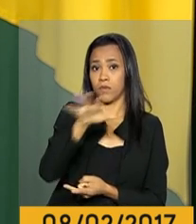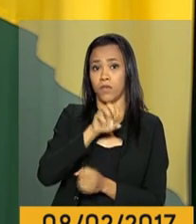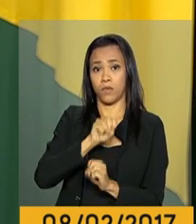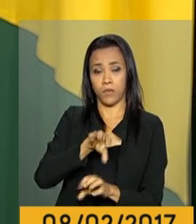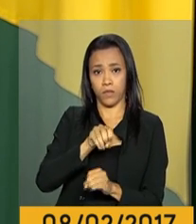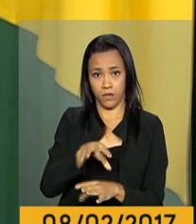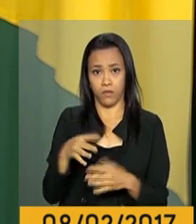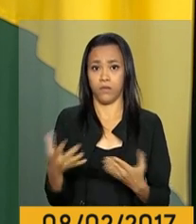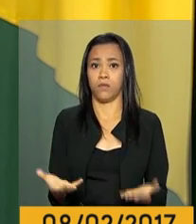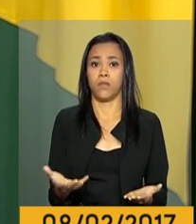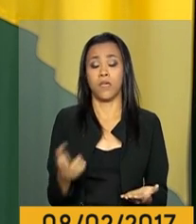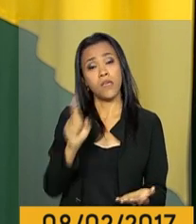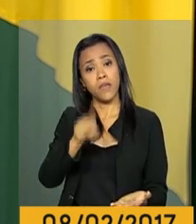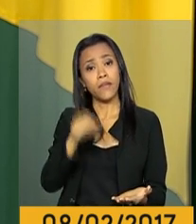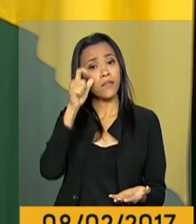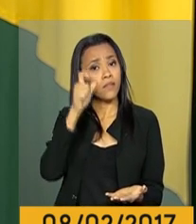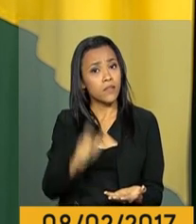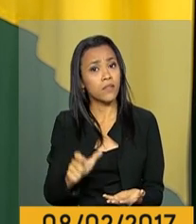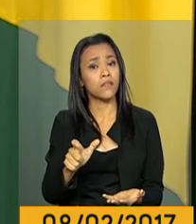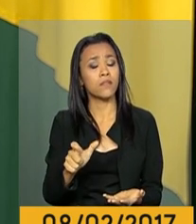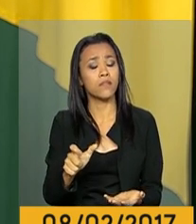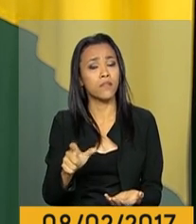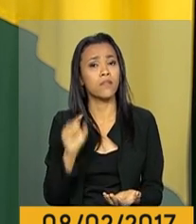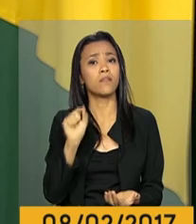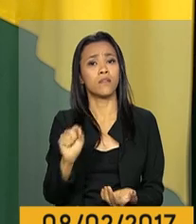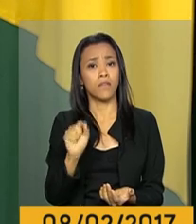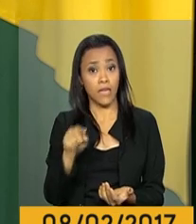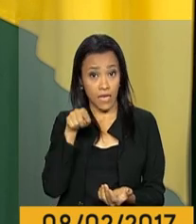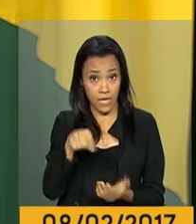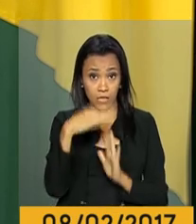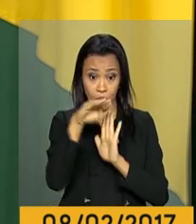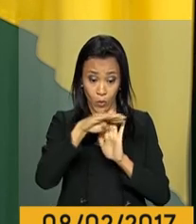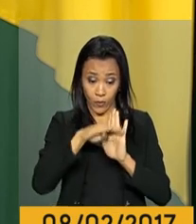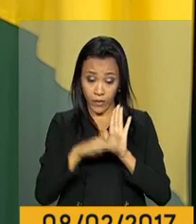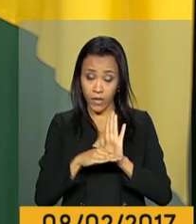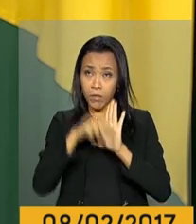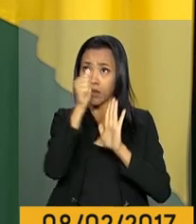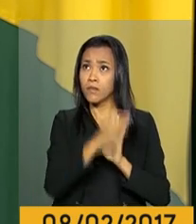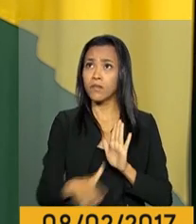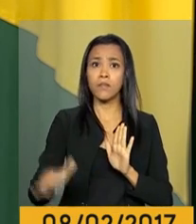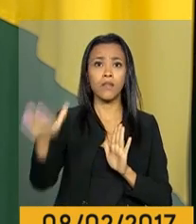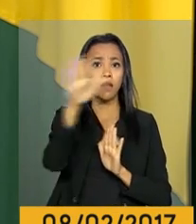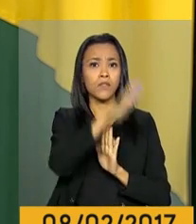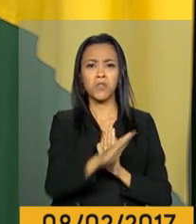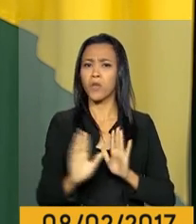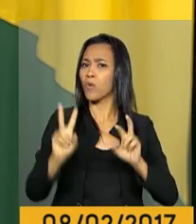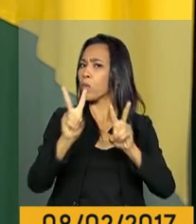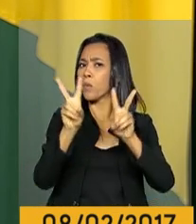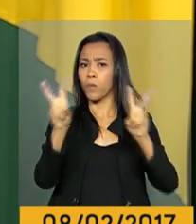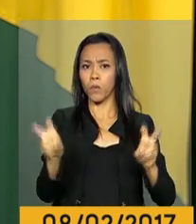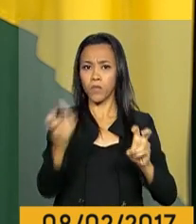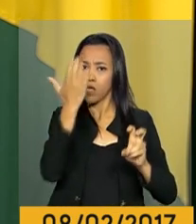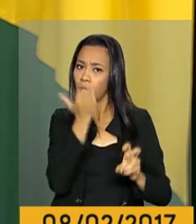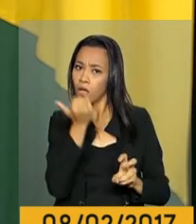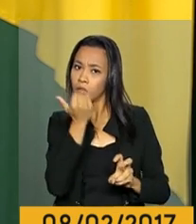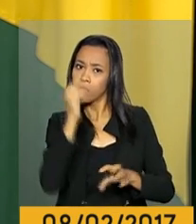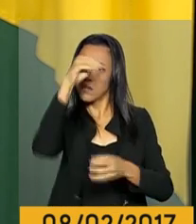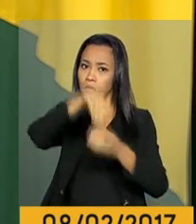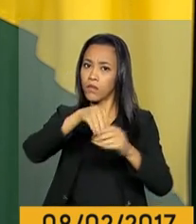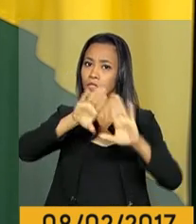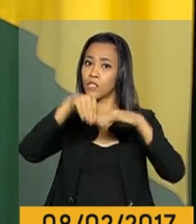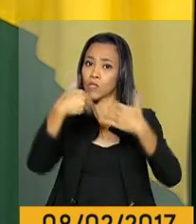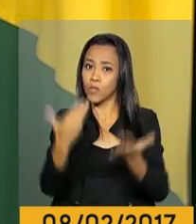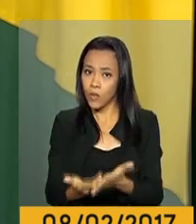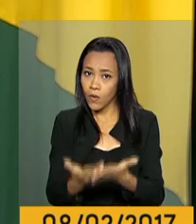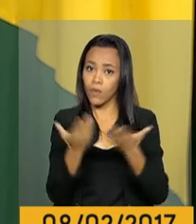e é interessante o este programa nacional de alimentação escolar também convos não começou hoje embora não tivesse no meu